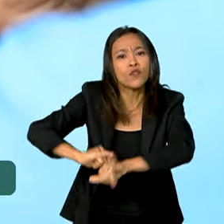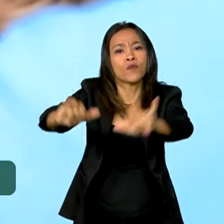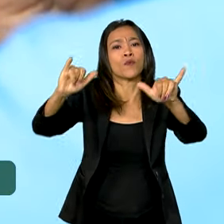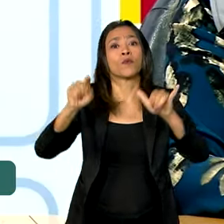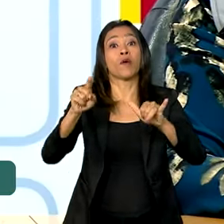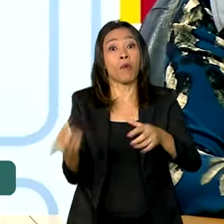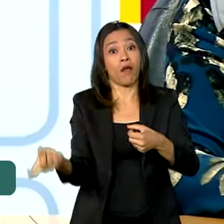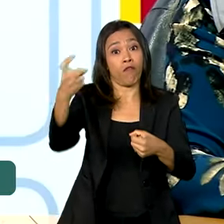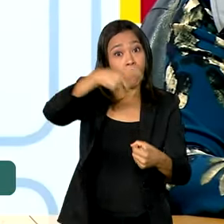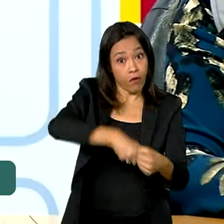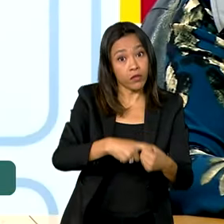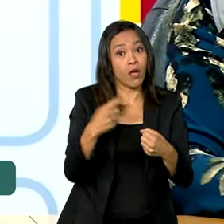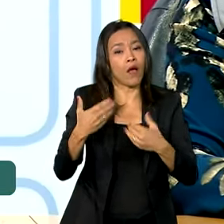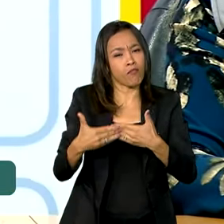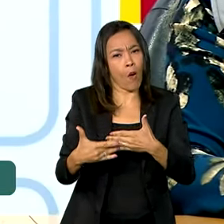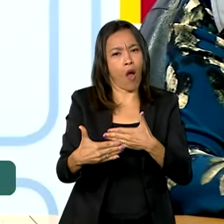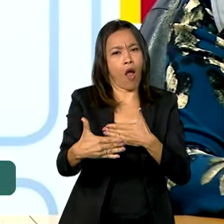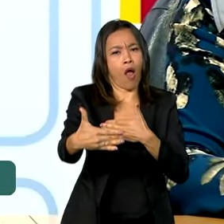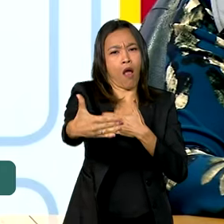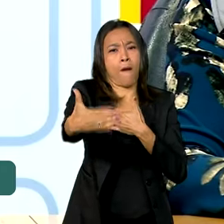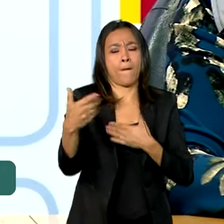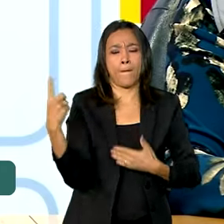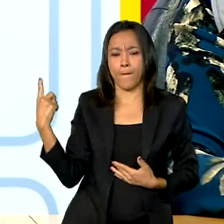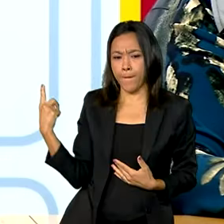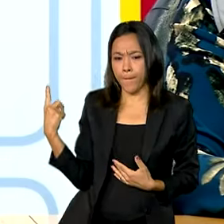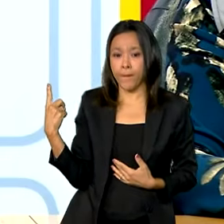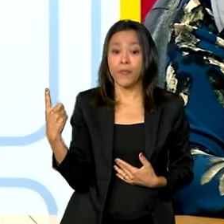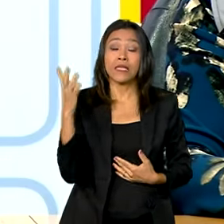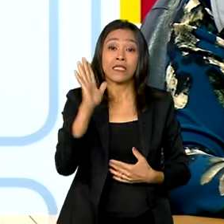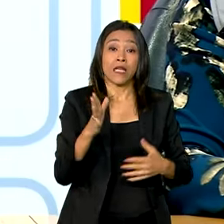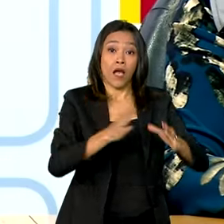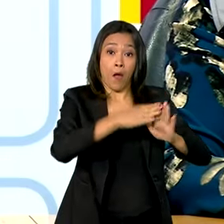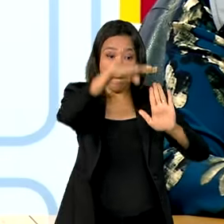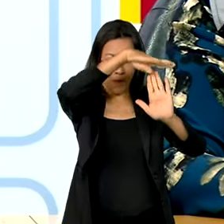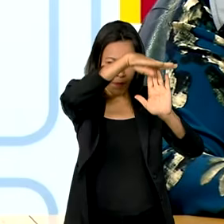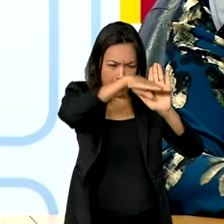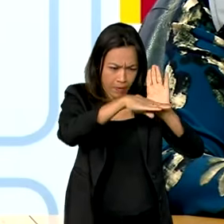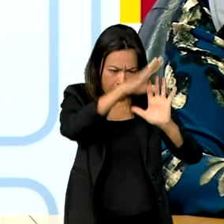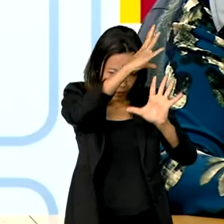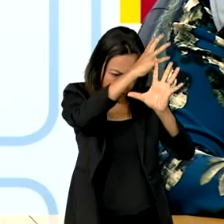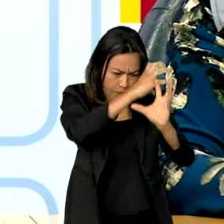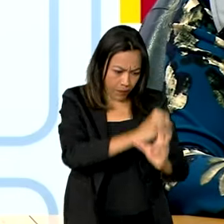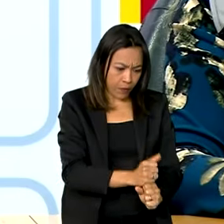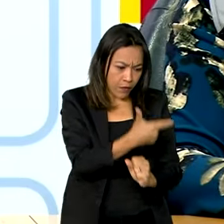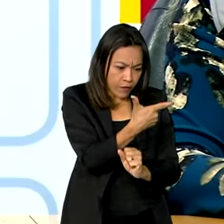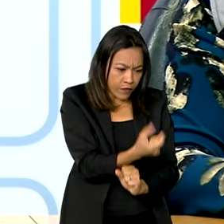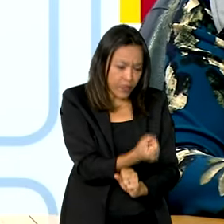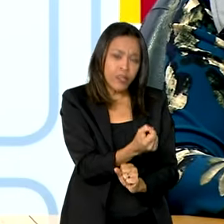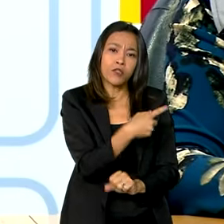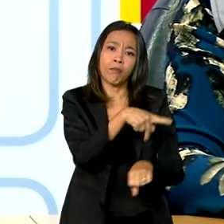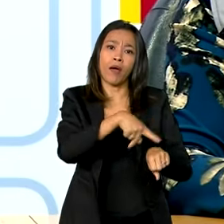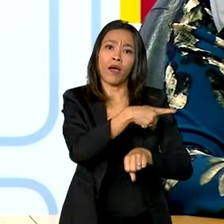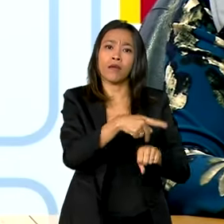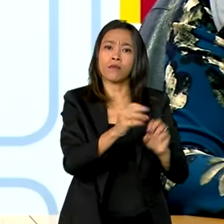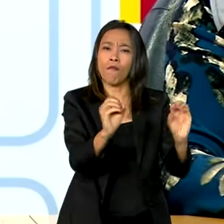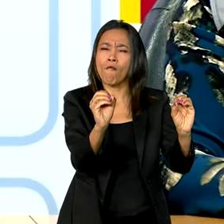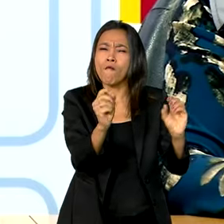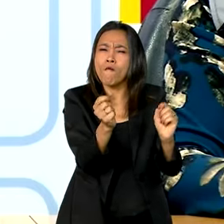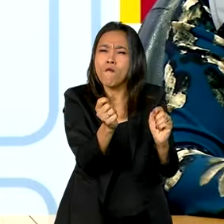esse quadro. O Brasil saiu da lista dos 20 países que menos estavam vacinando no